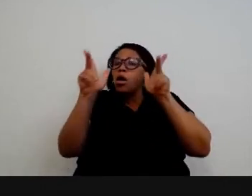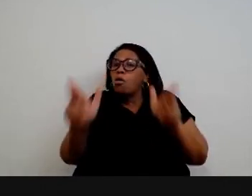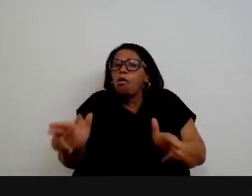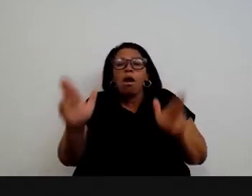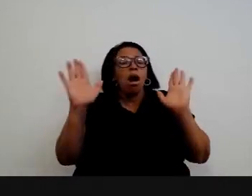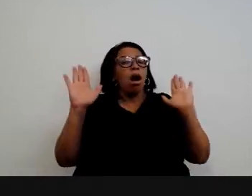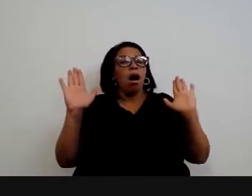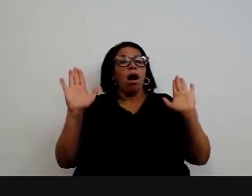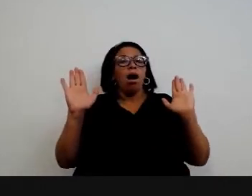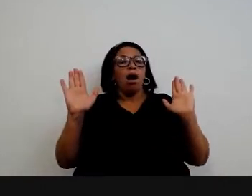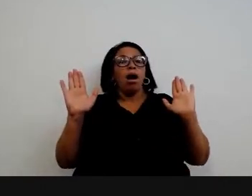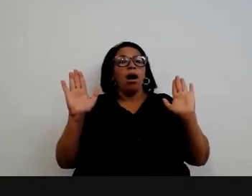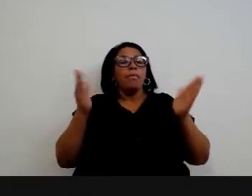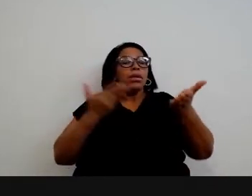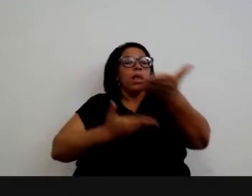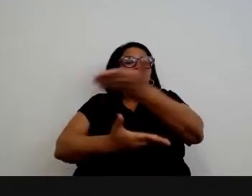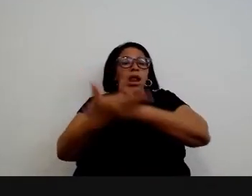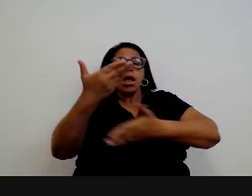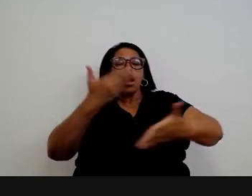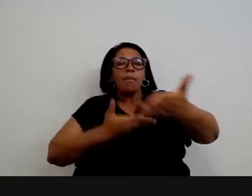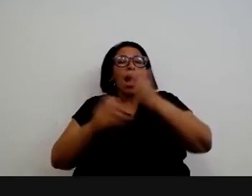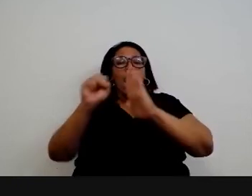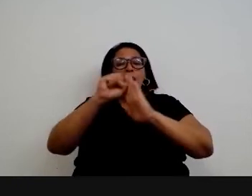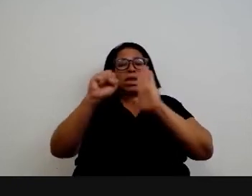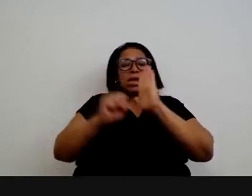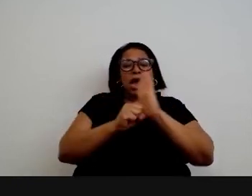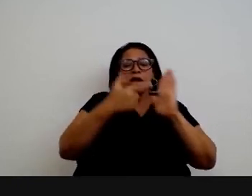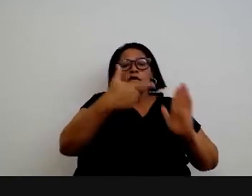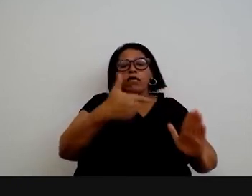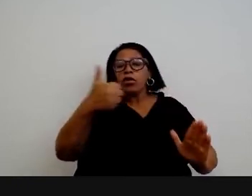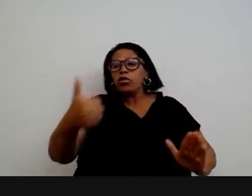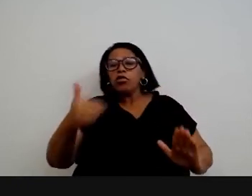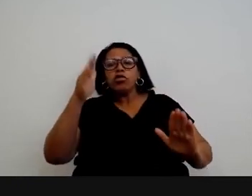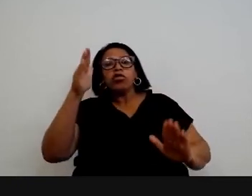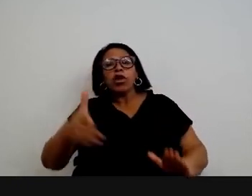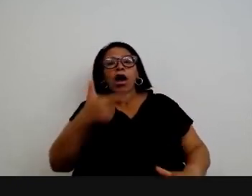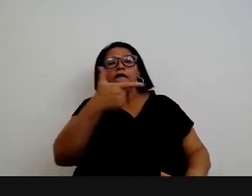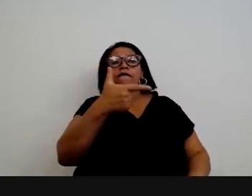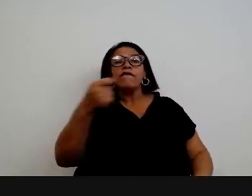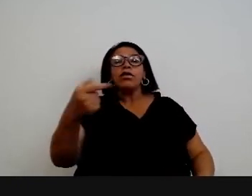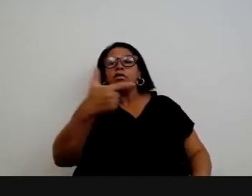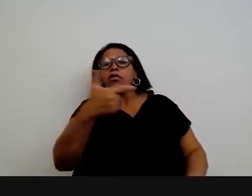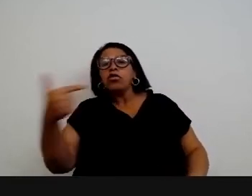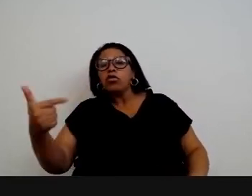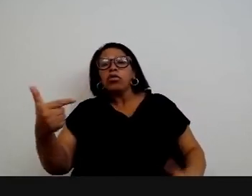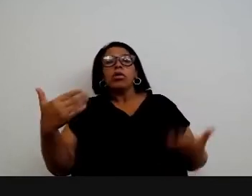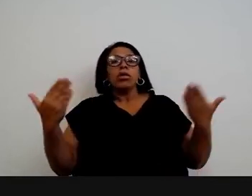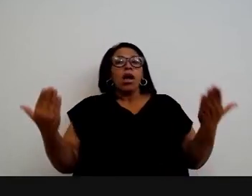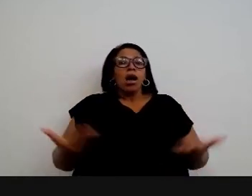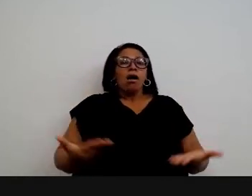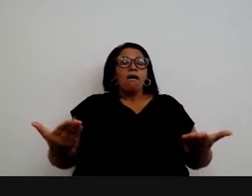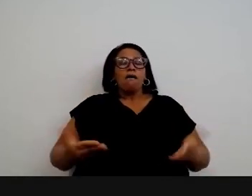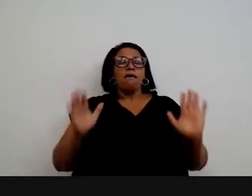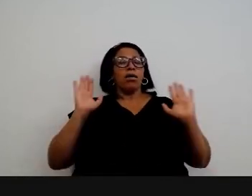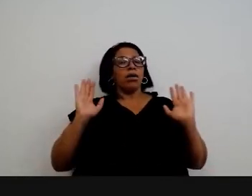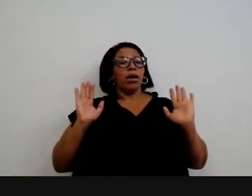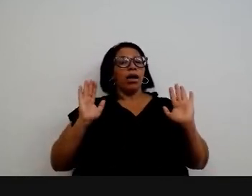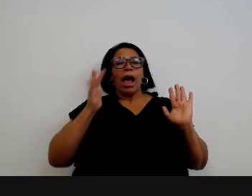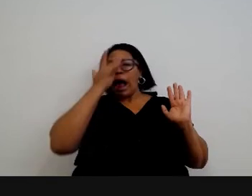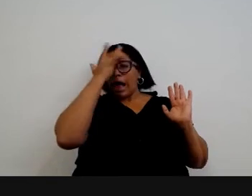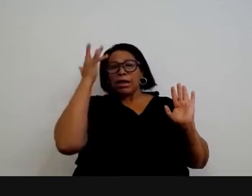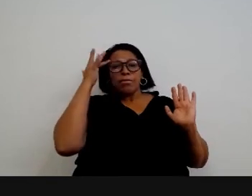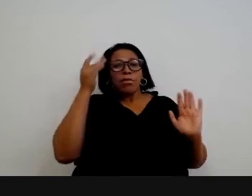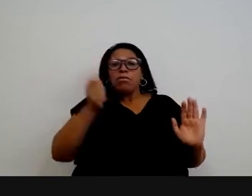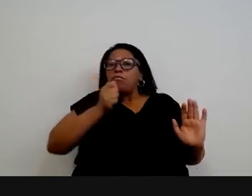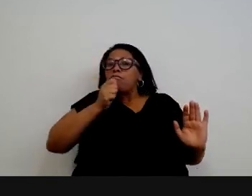A gente não conseguiu romper com isso. A gente está no século XXI, nós estamos no ano de 2022. E as